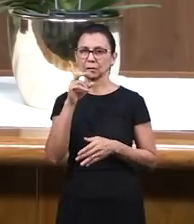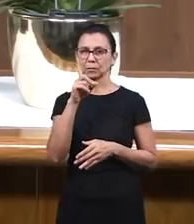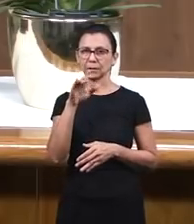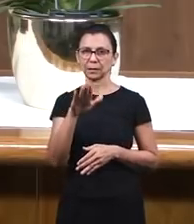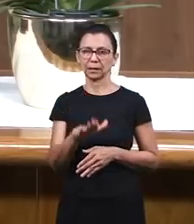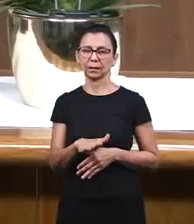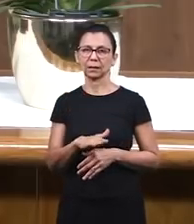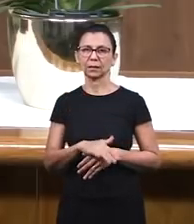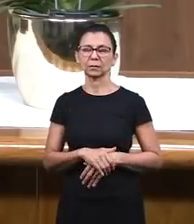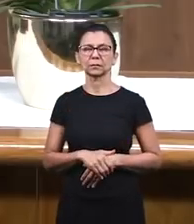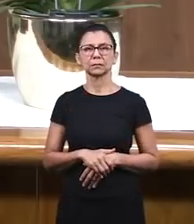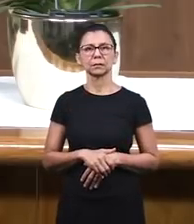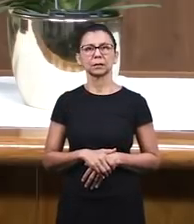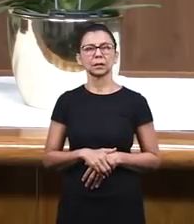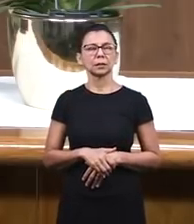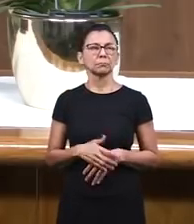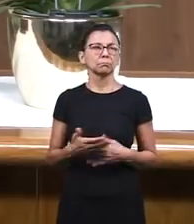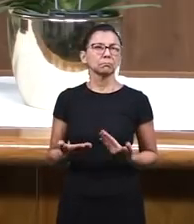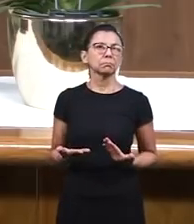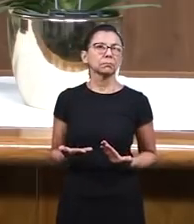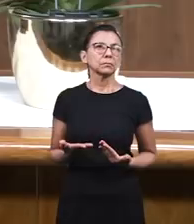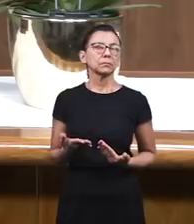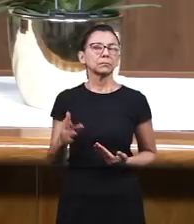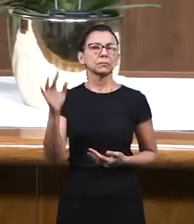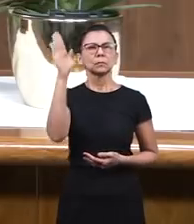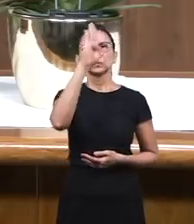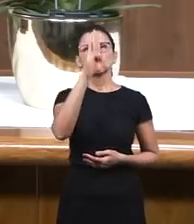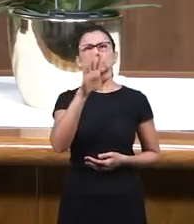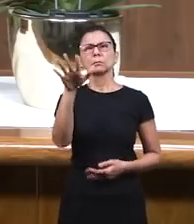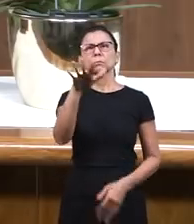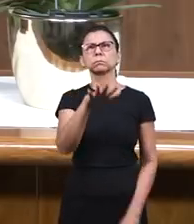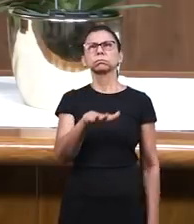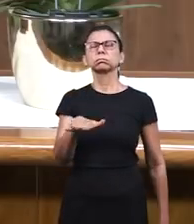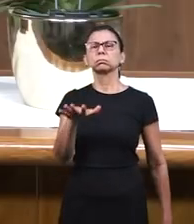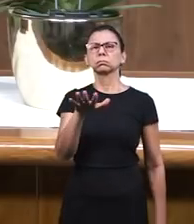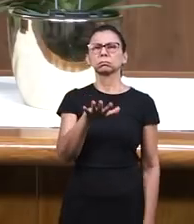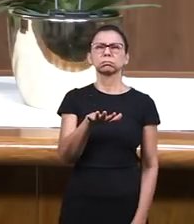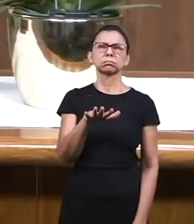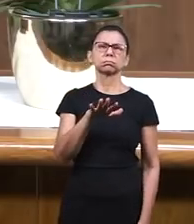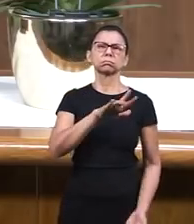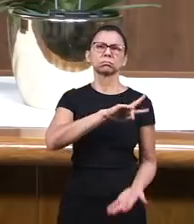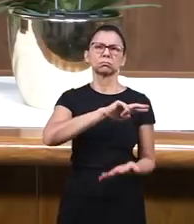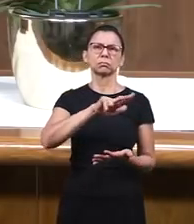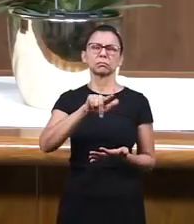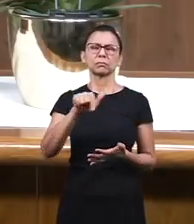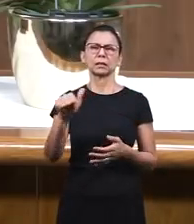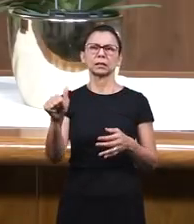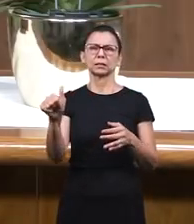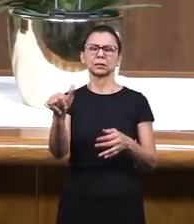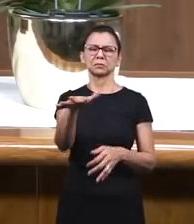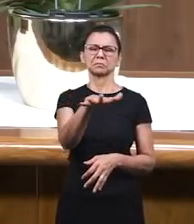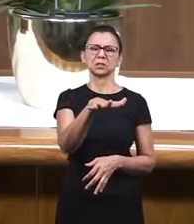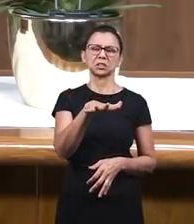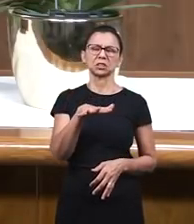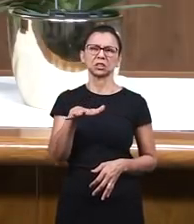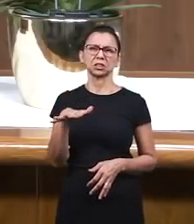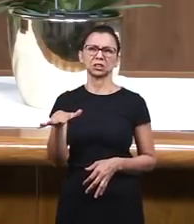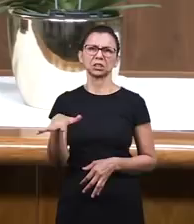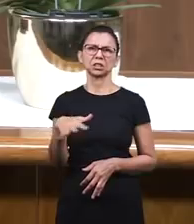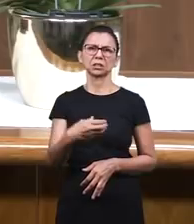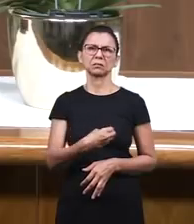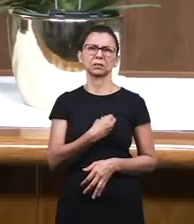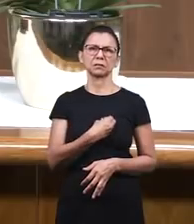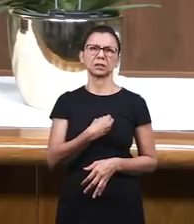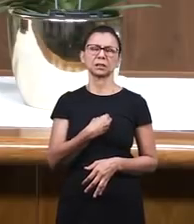programação do domingo à tarde com irmãos de todo o Brasil, irmãos de diversas regiões, vivendo a